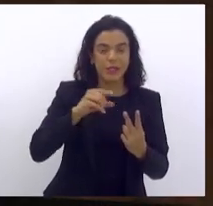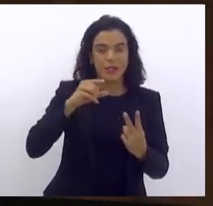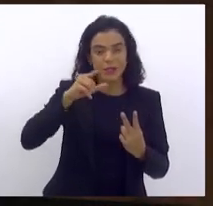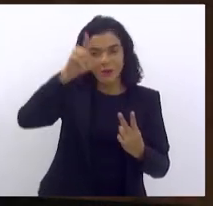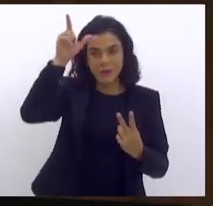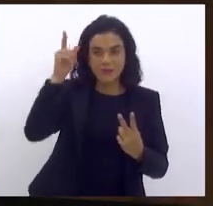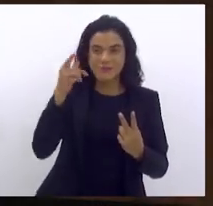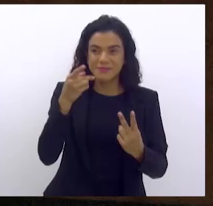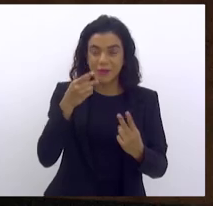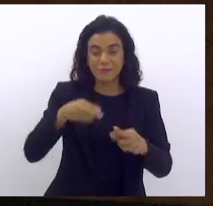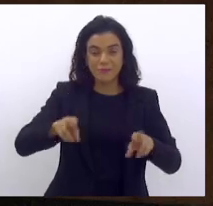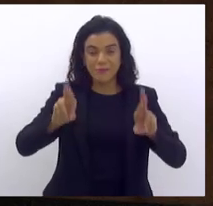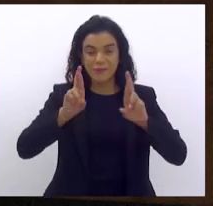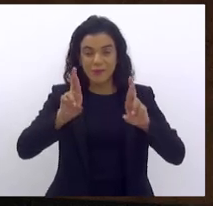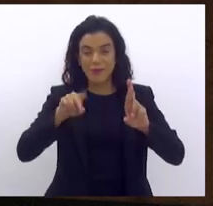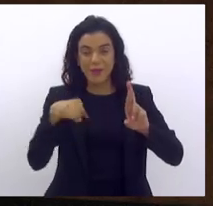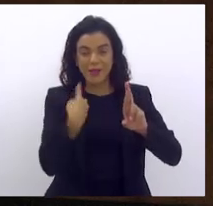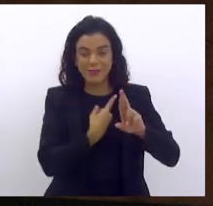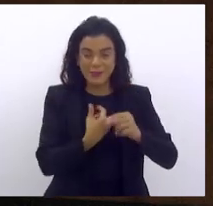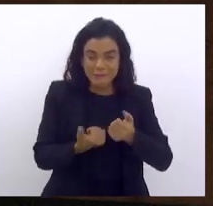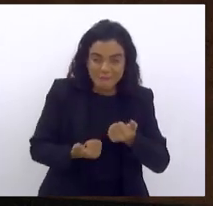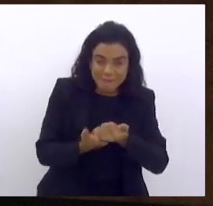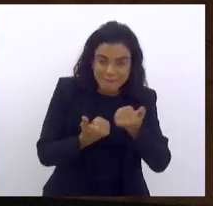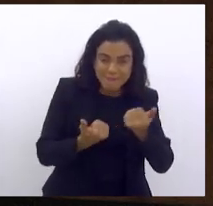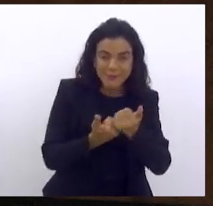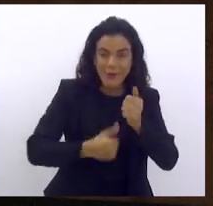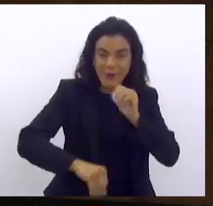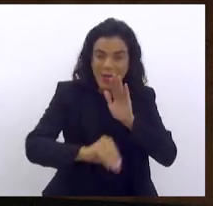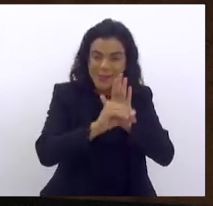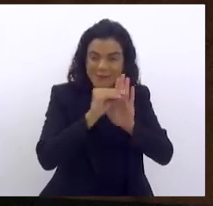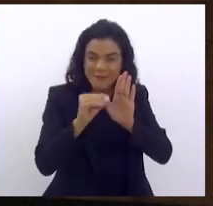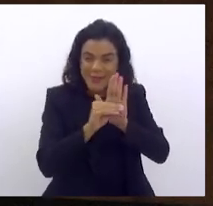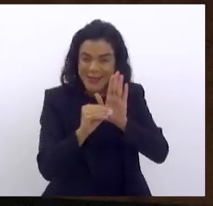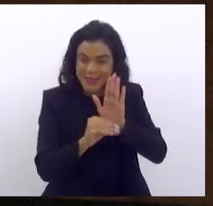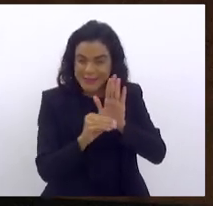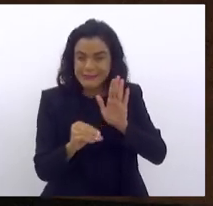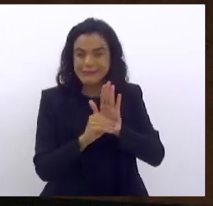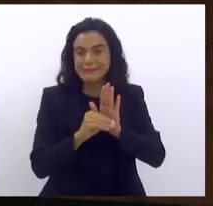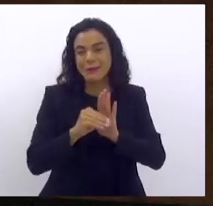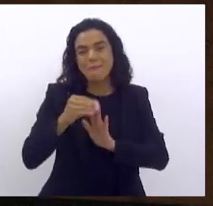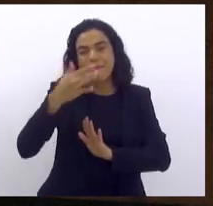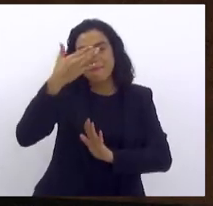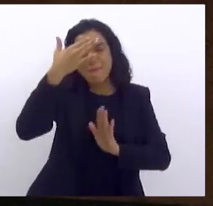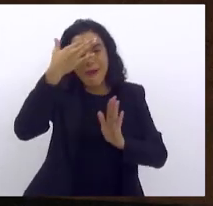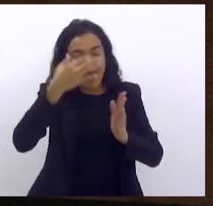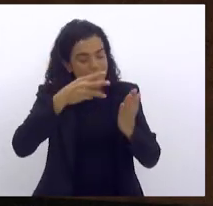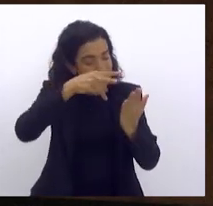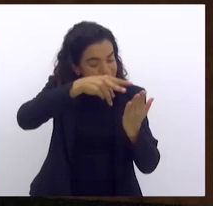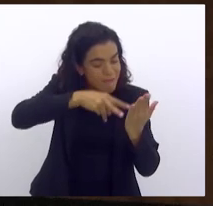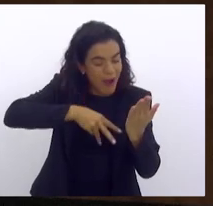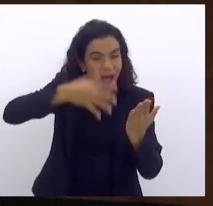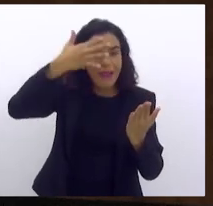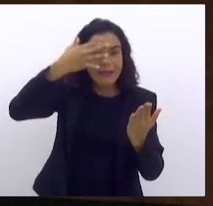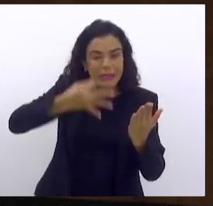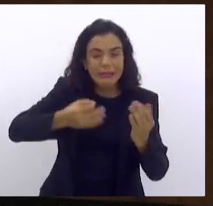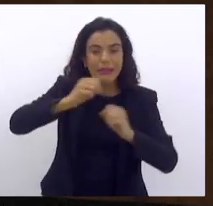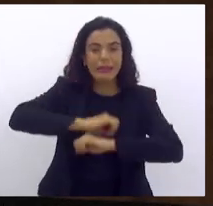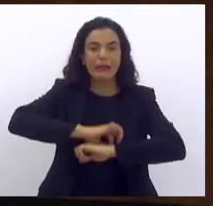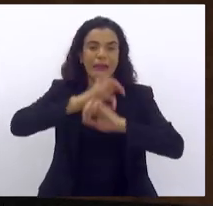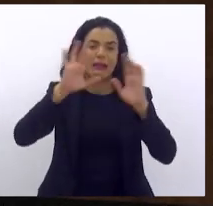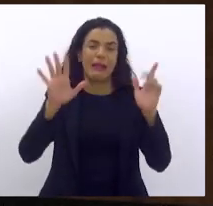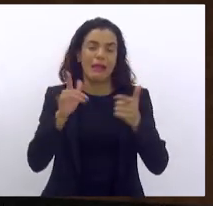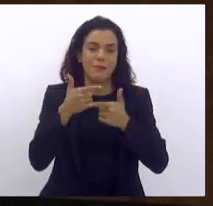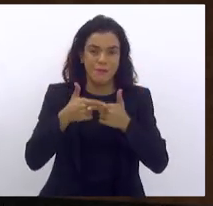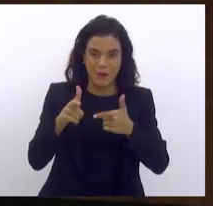Espero que a gente possa ter contribuído com as nossas emendas para um entendimento adequado desse problema,